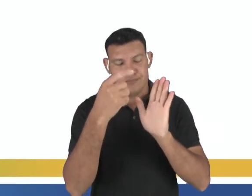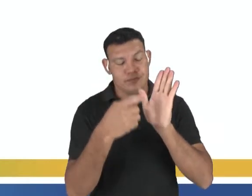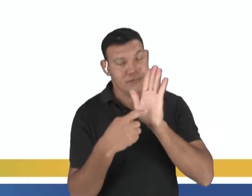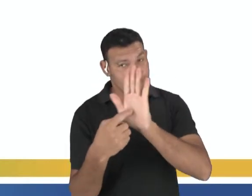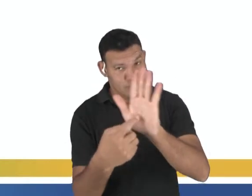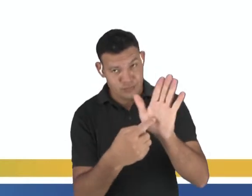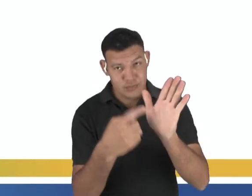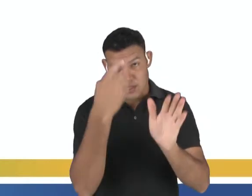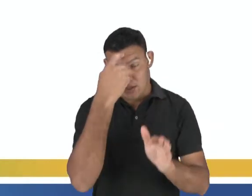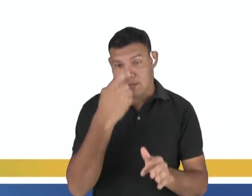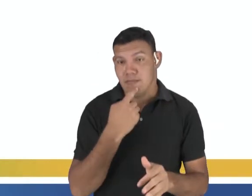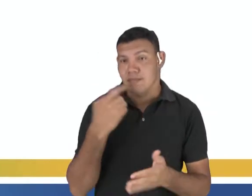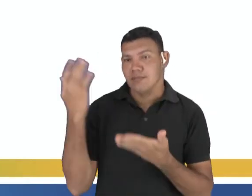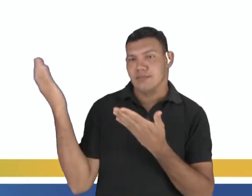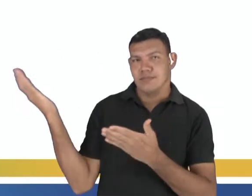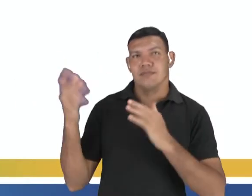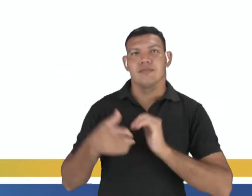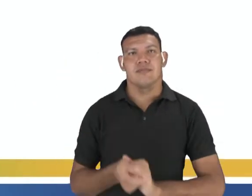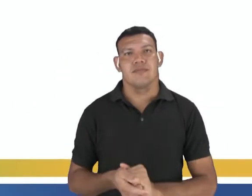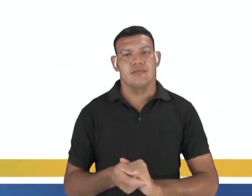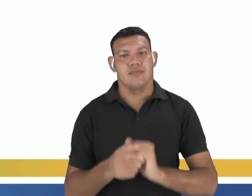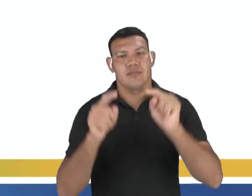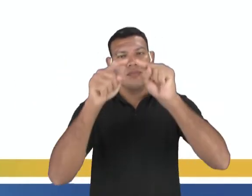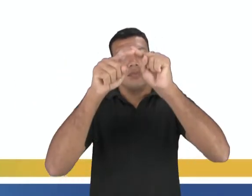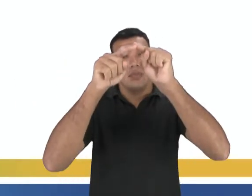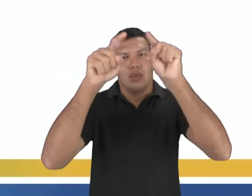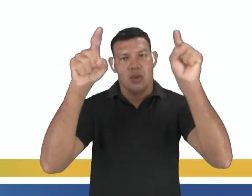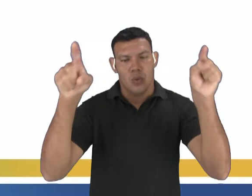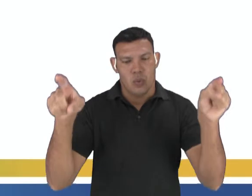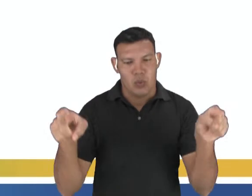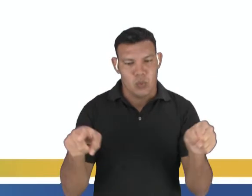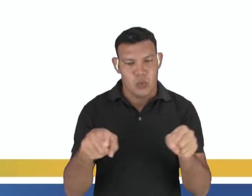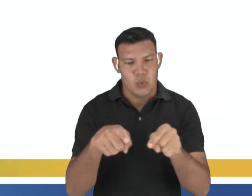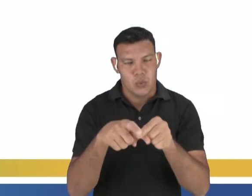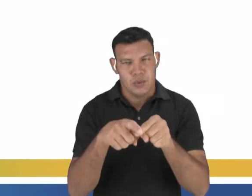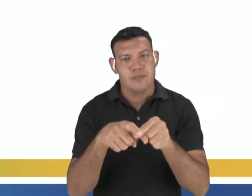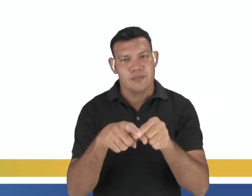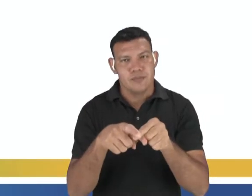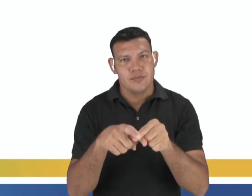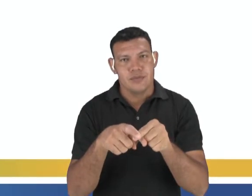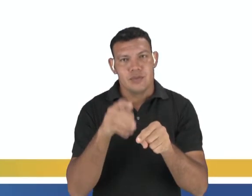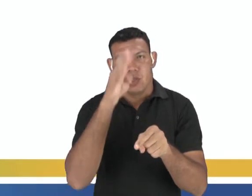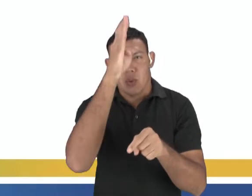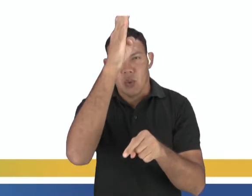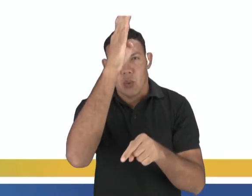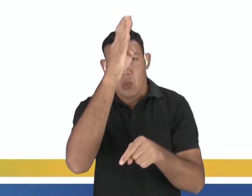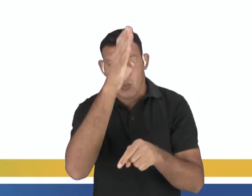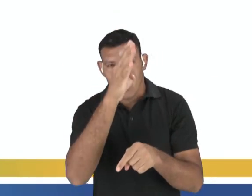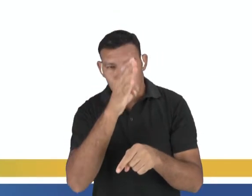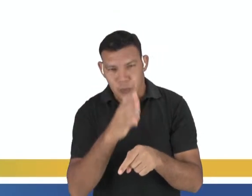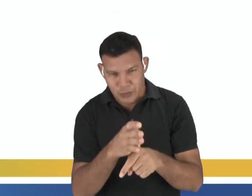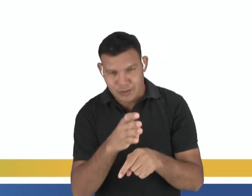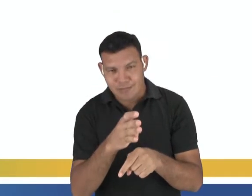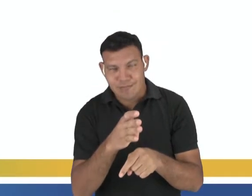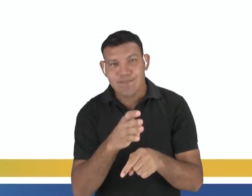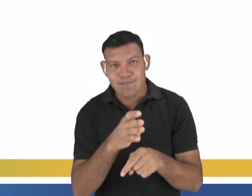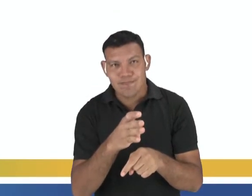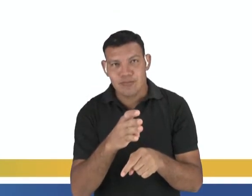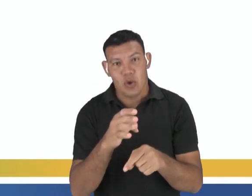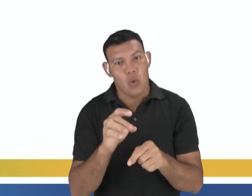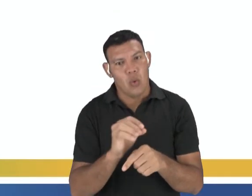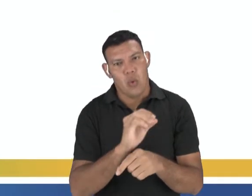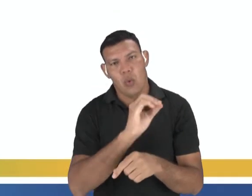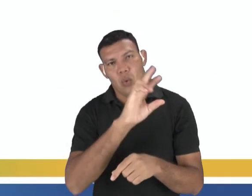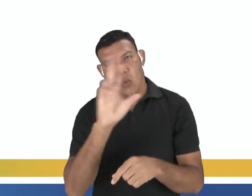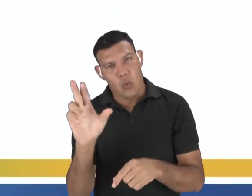da circunferência até qualquer parte até encostar no círculo